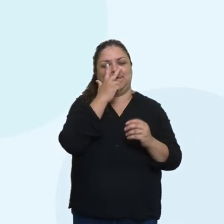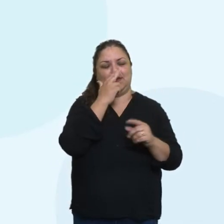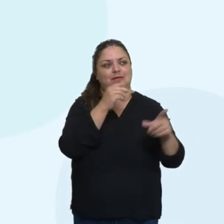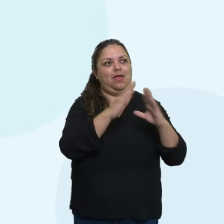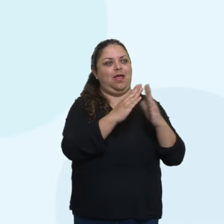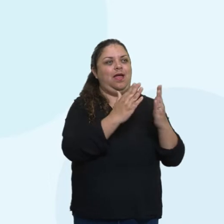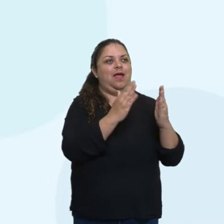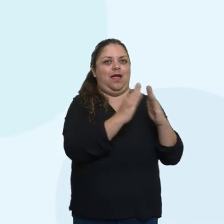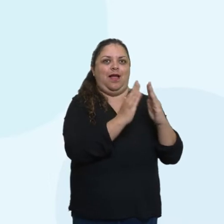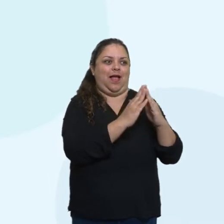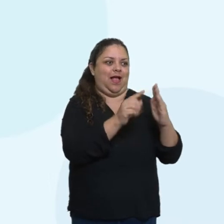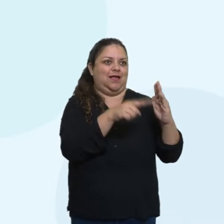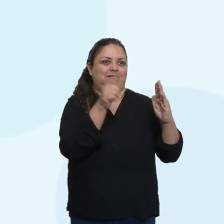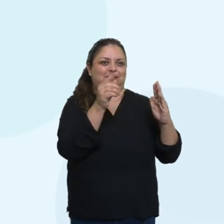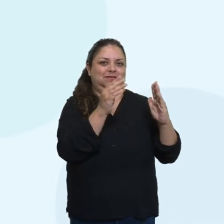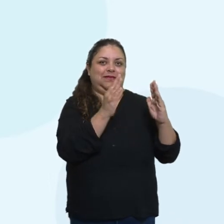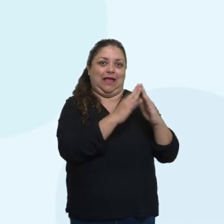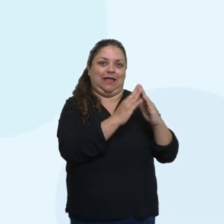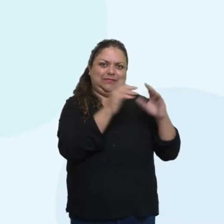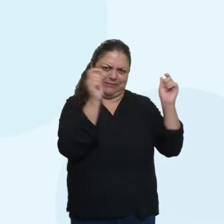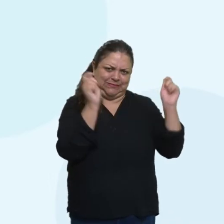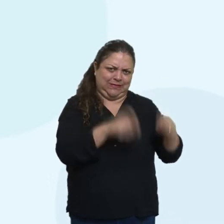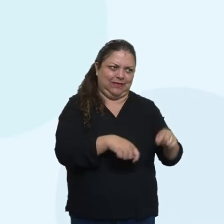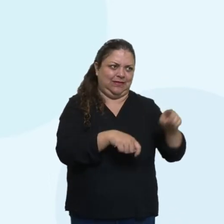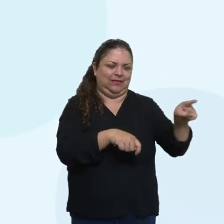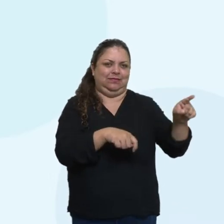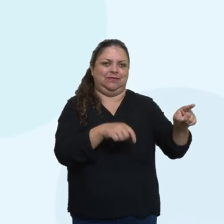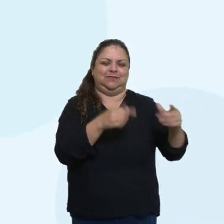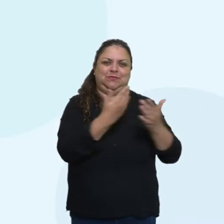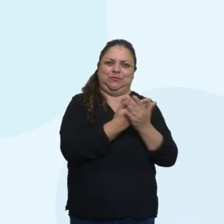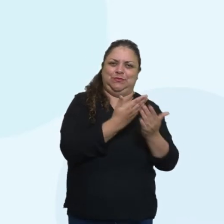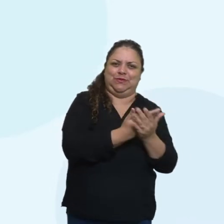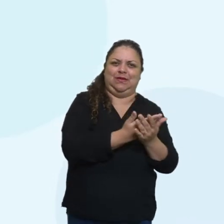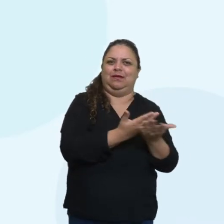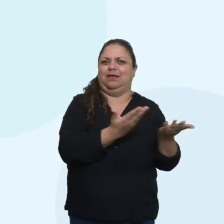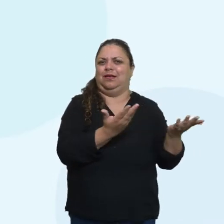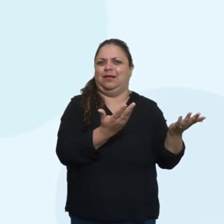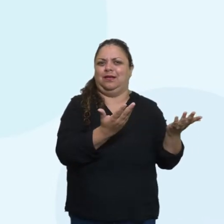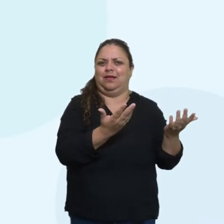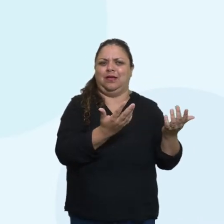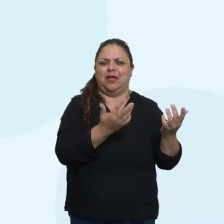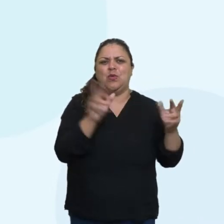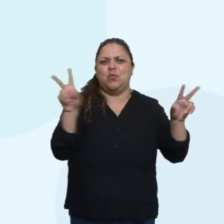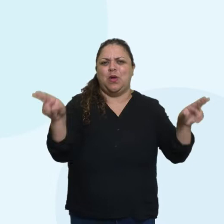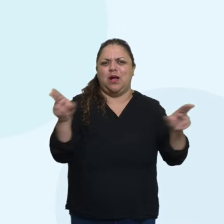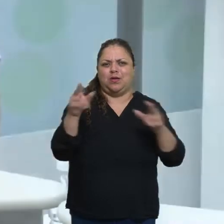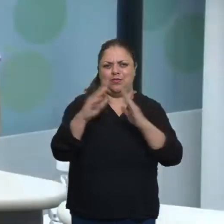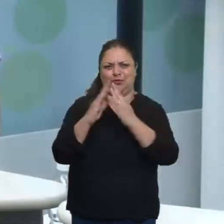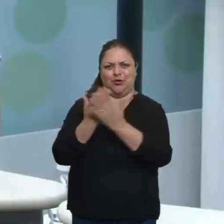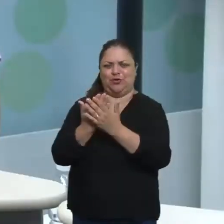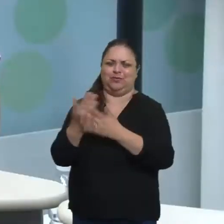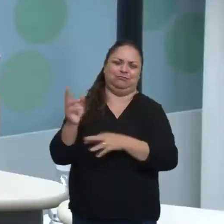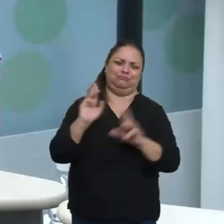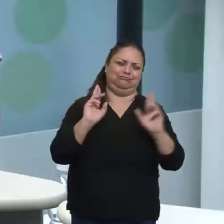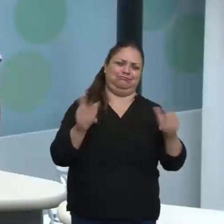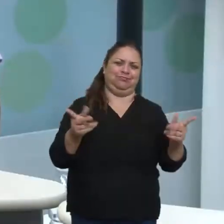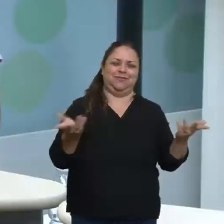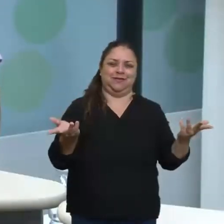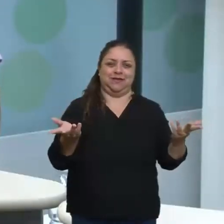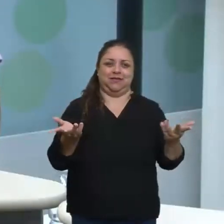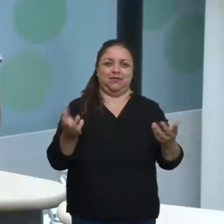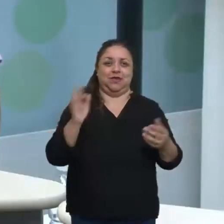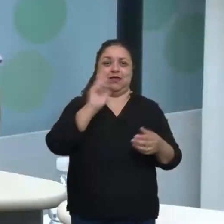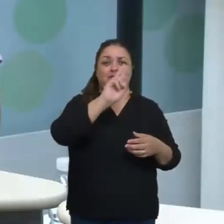para ser uma escola né embora olar seja também um espaço de aprendizagem é mais os